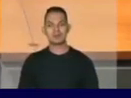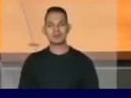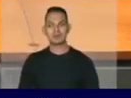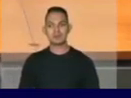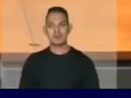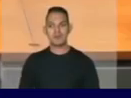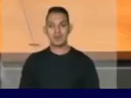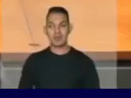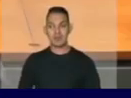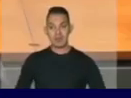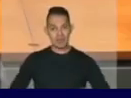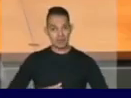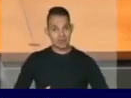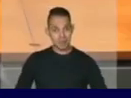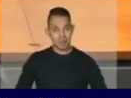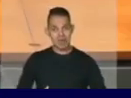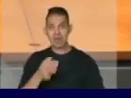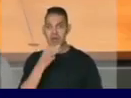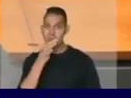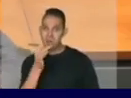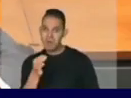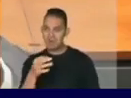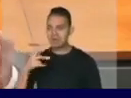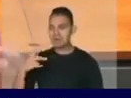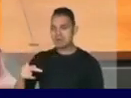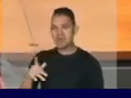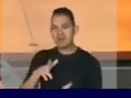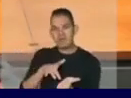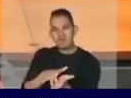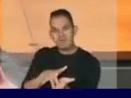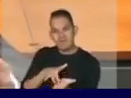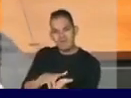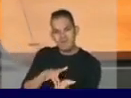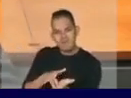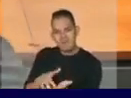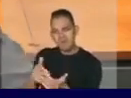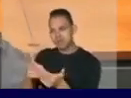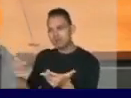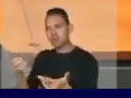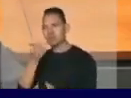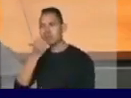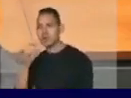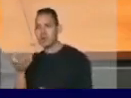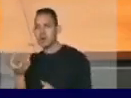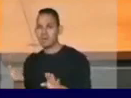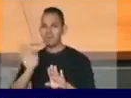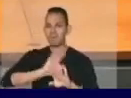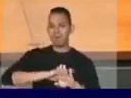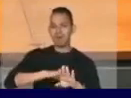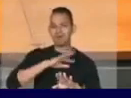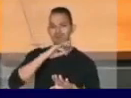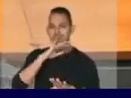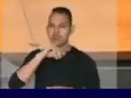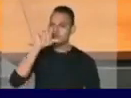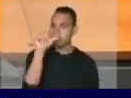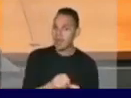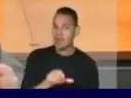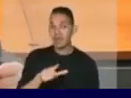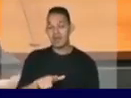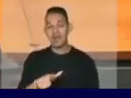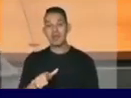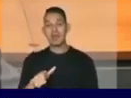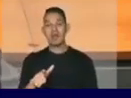Esse tipo de atuação, que finge ser uma coisa, mas é outra, é a